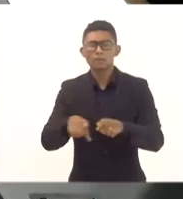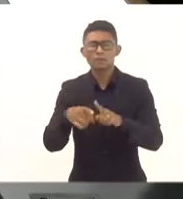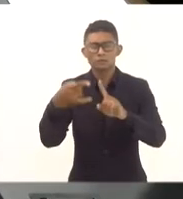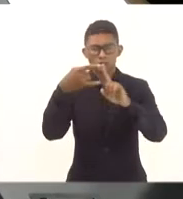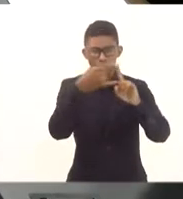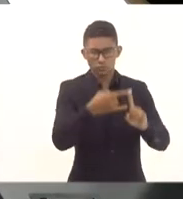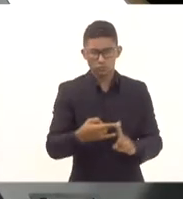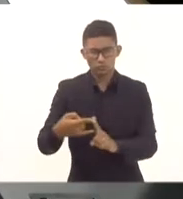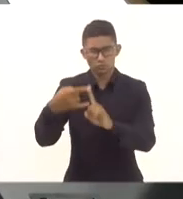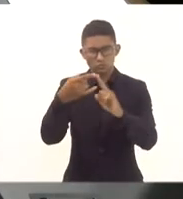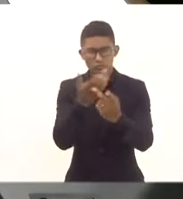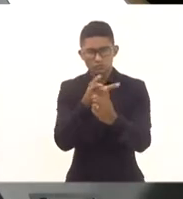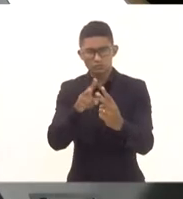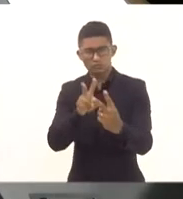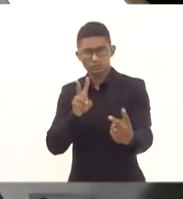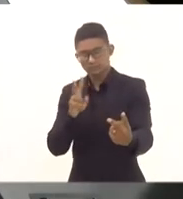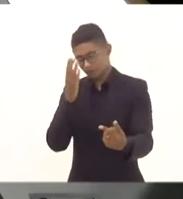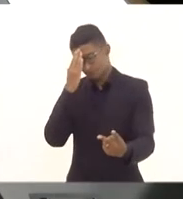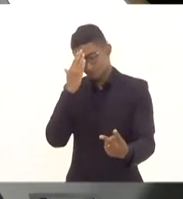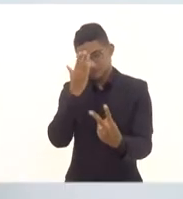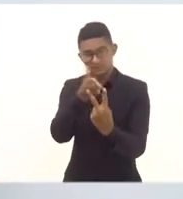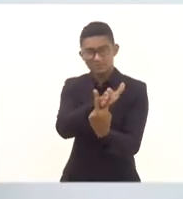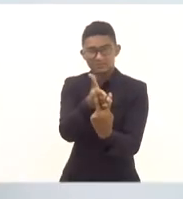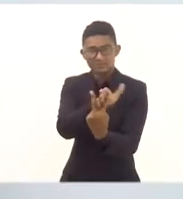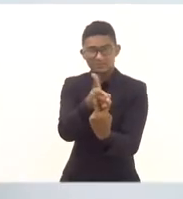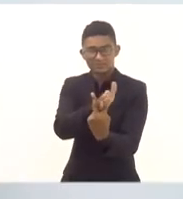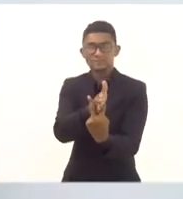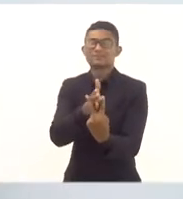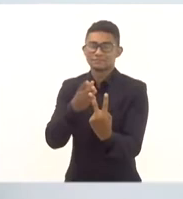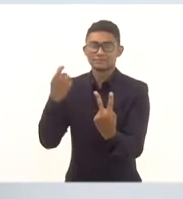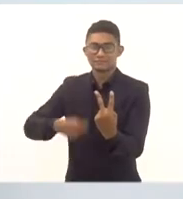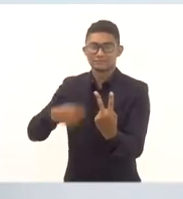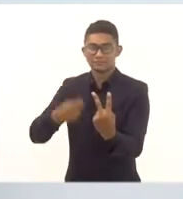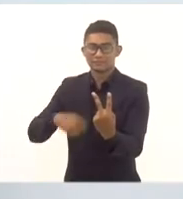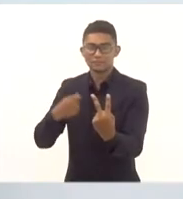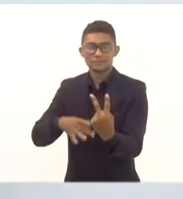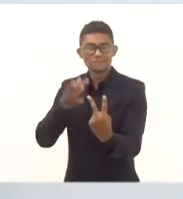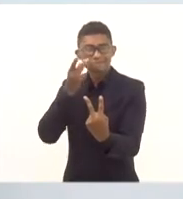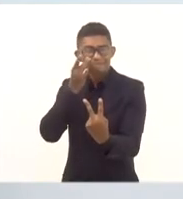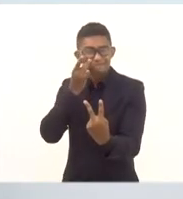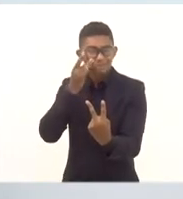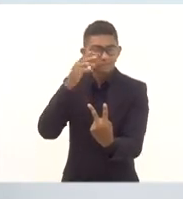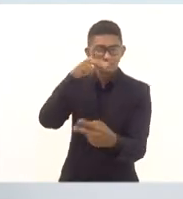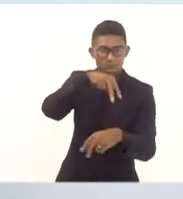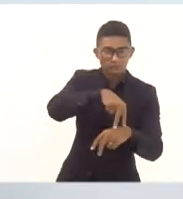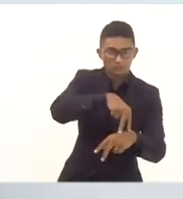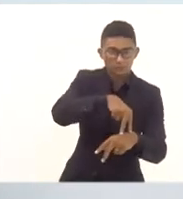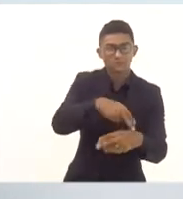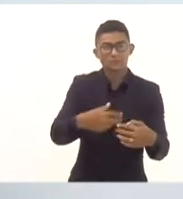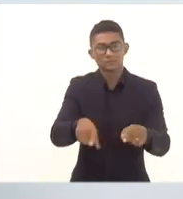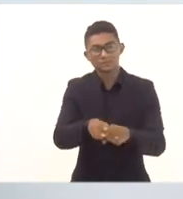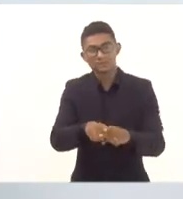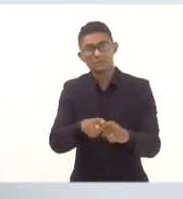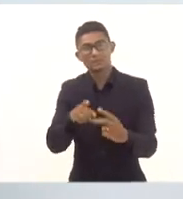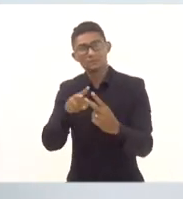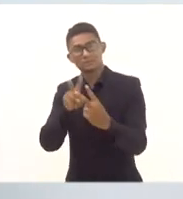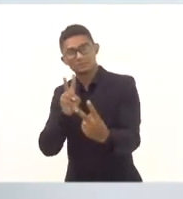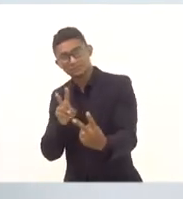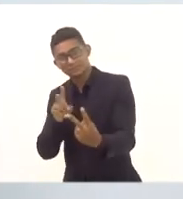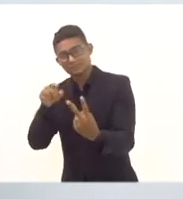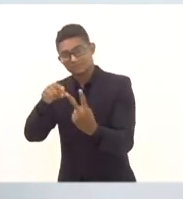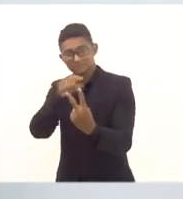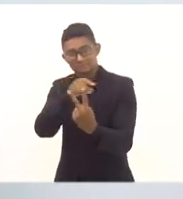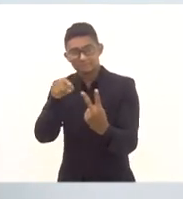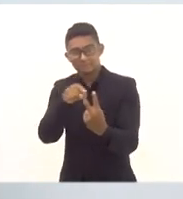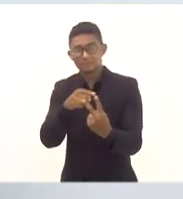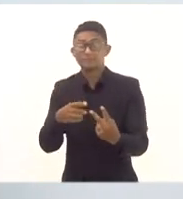nesse momento de ações e híbridas então até a gente conseguir consolidar 100% presencial